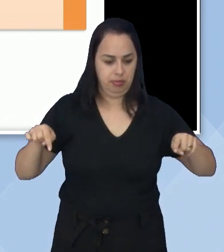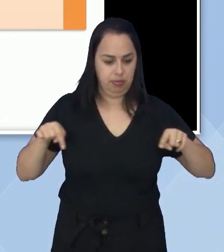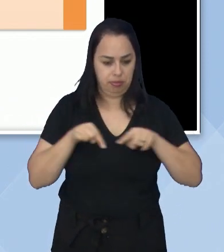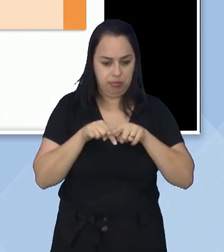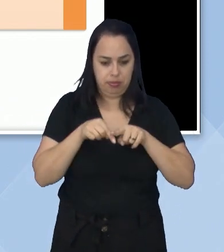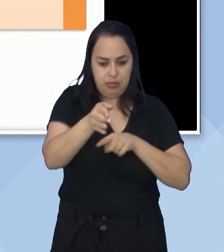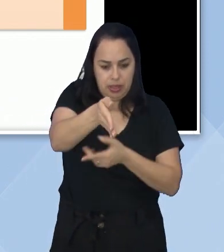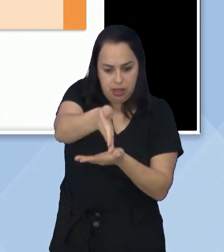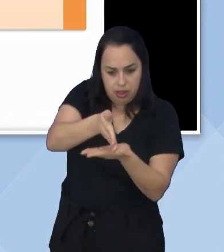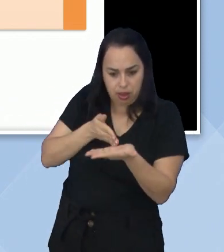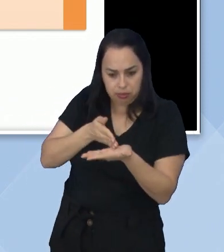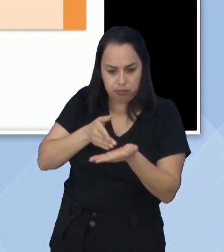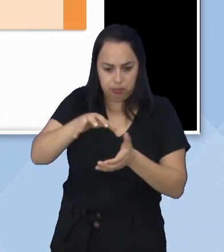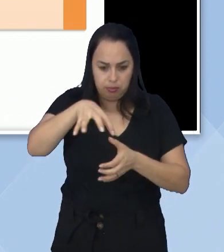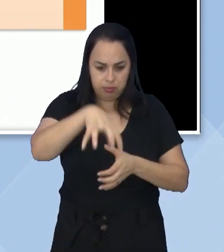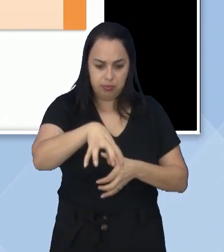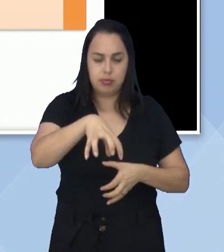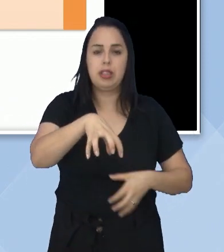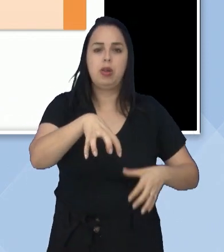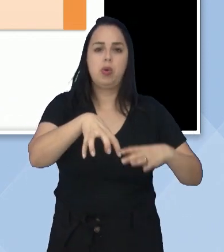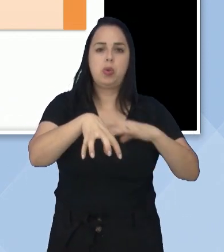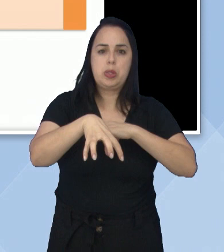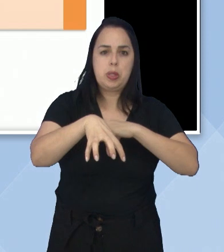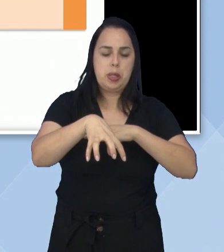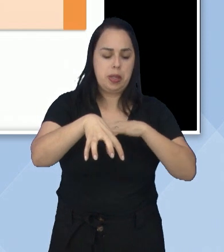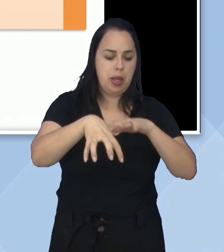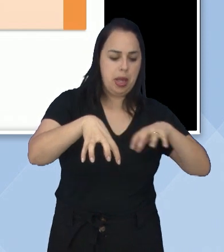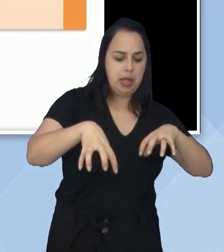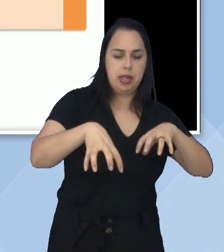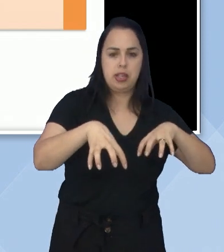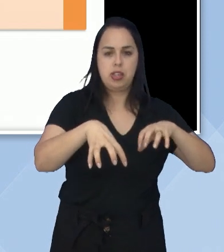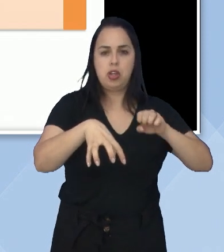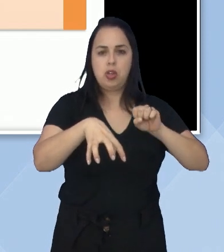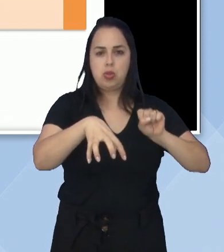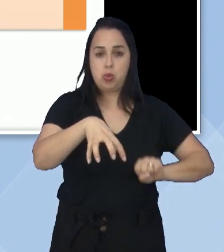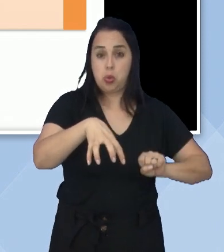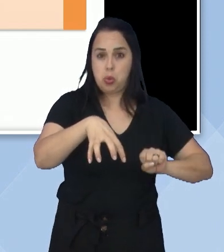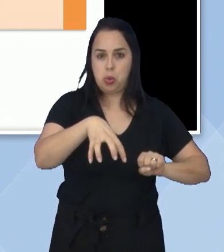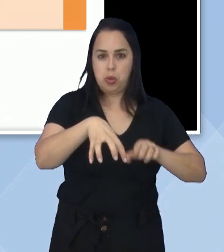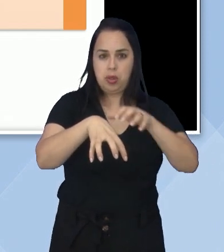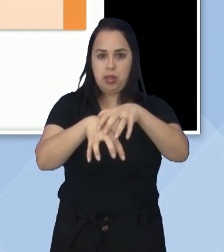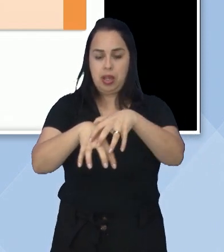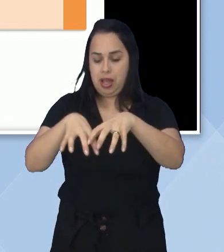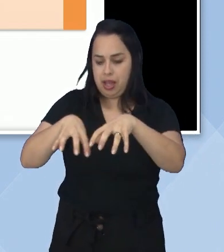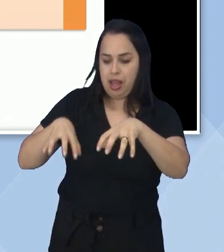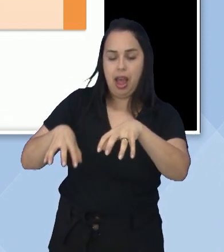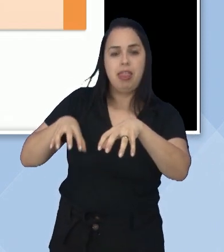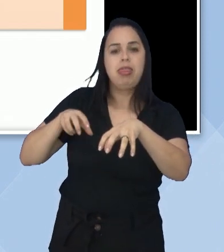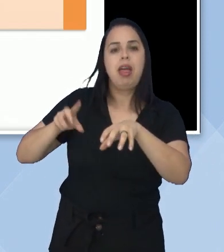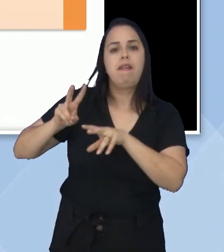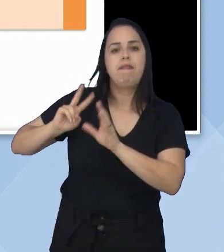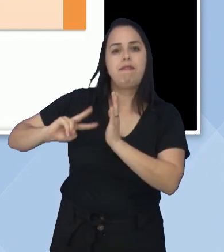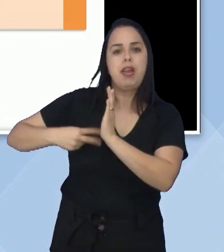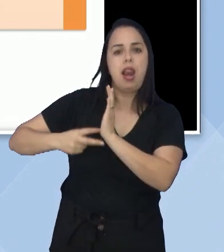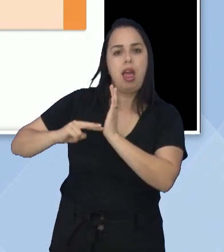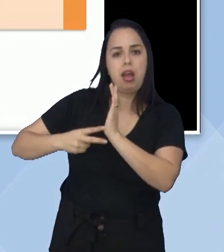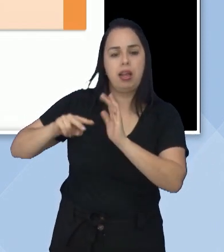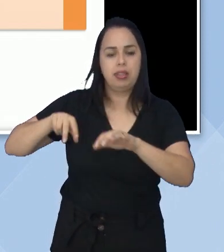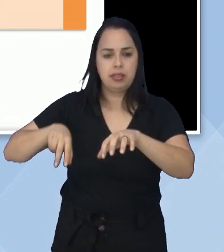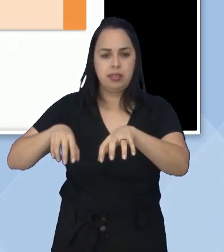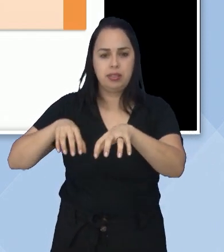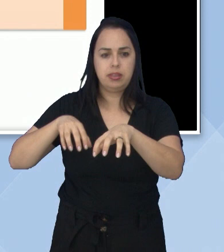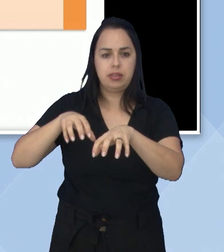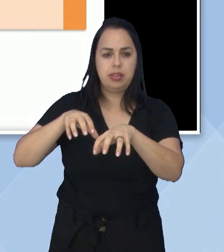consolidação é onde nós temos o centro da cidade a região sul a região da Vila Industrial e nós temos a chamada